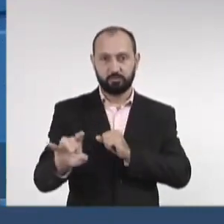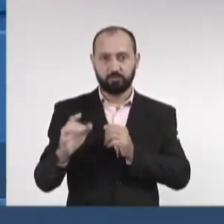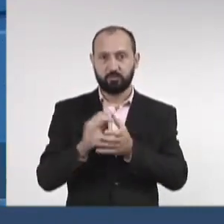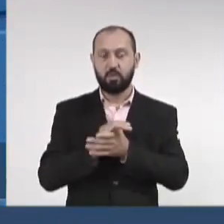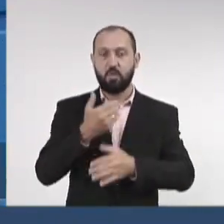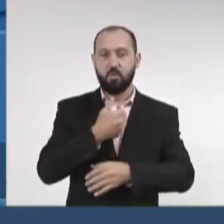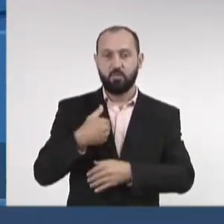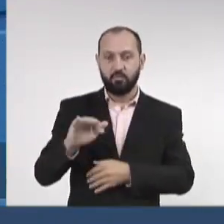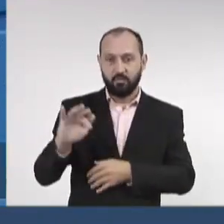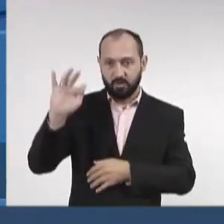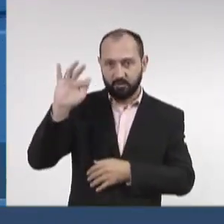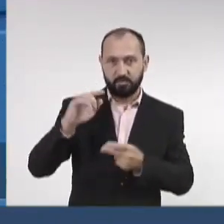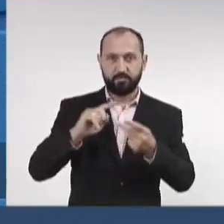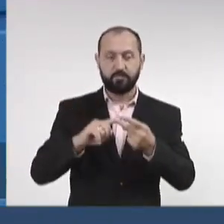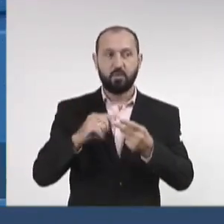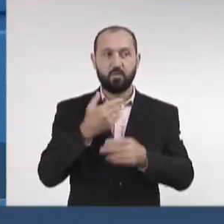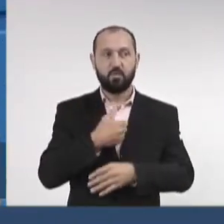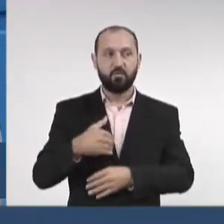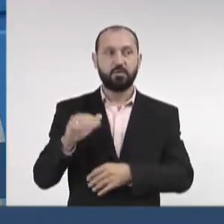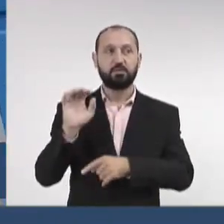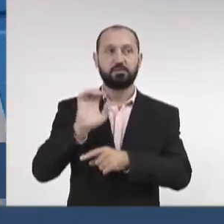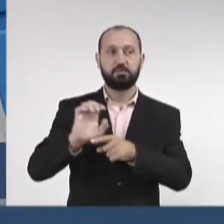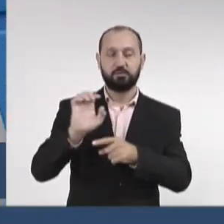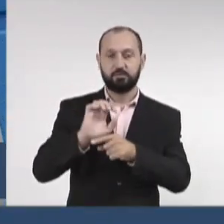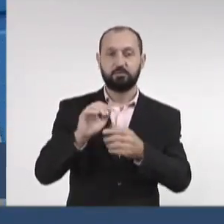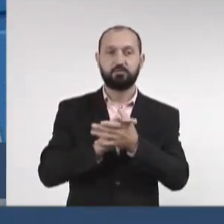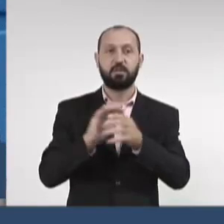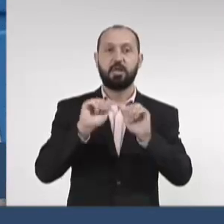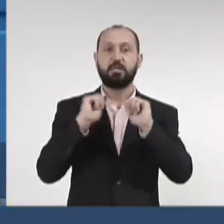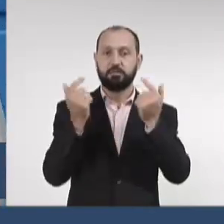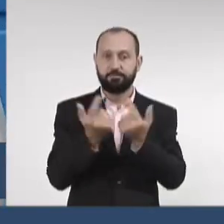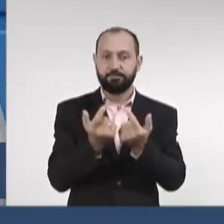tão pretendida. Deputada Mara Caseiro.